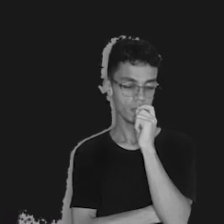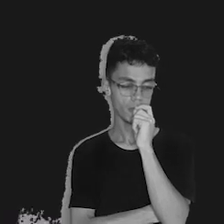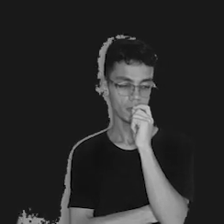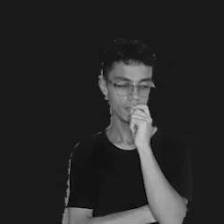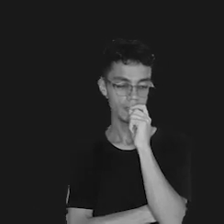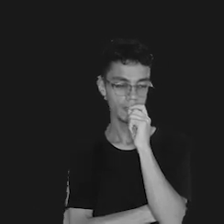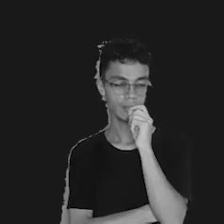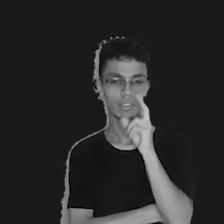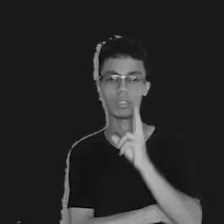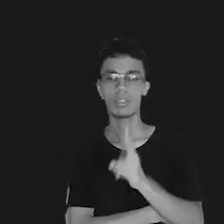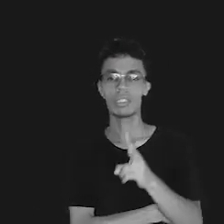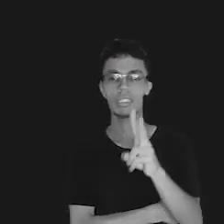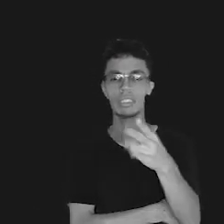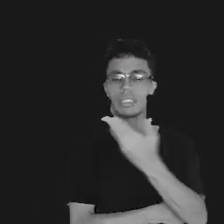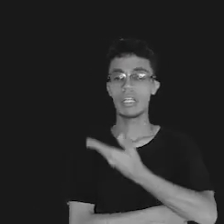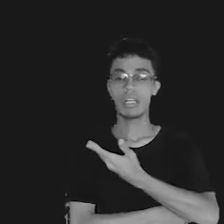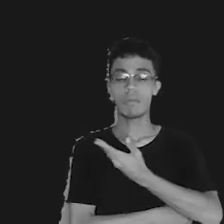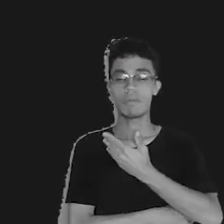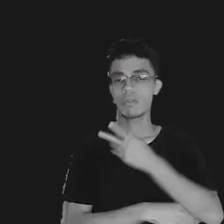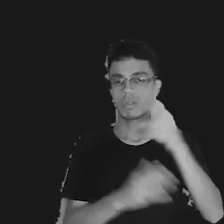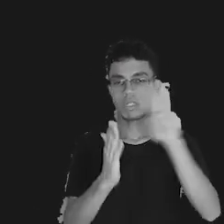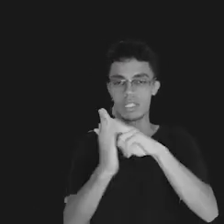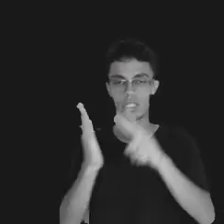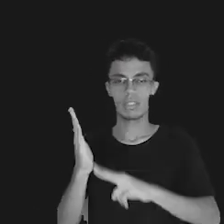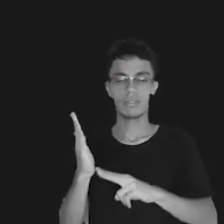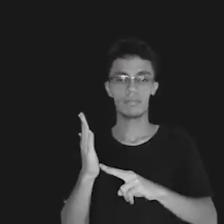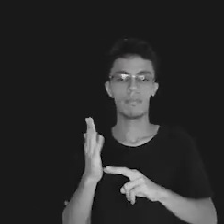sempre, amigo das leituras.